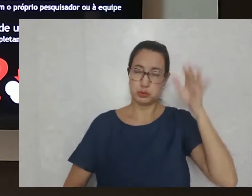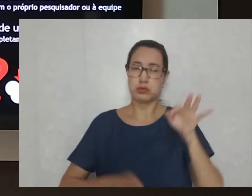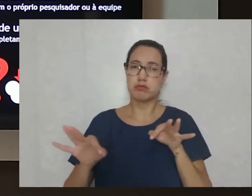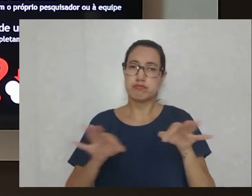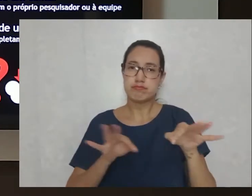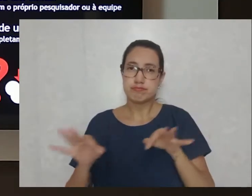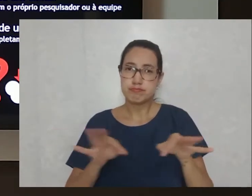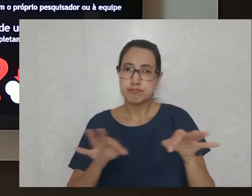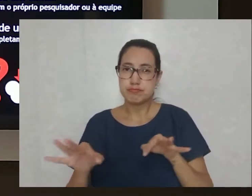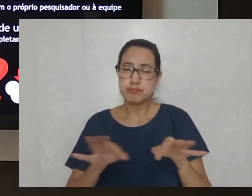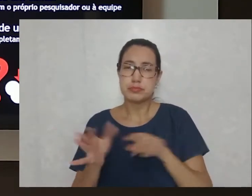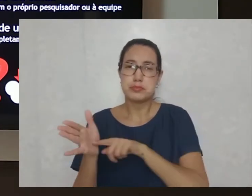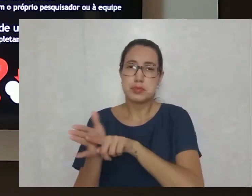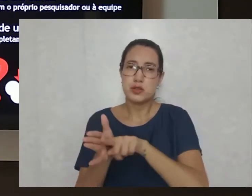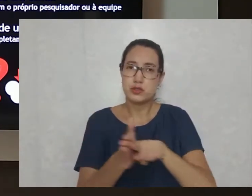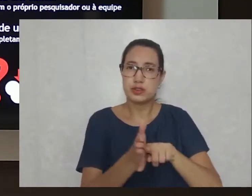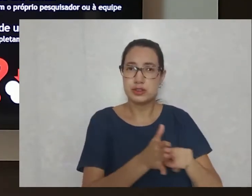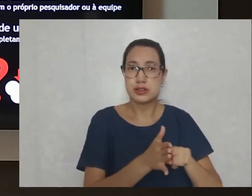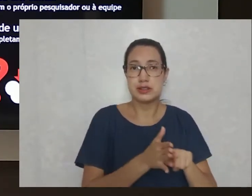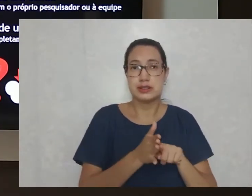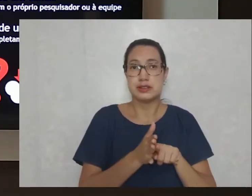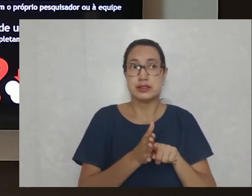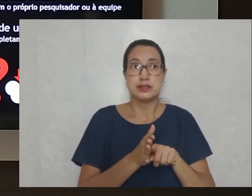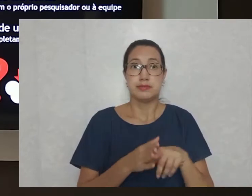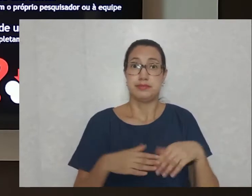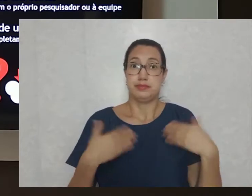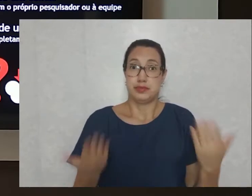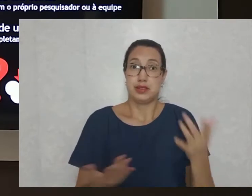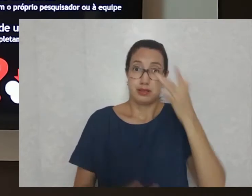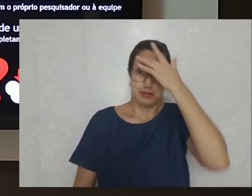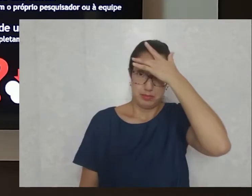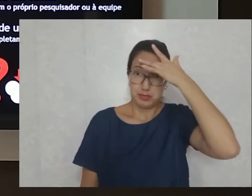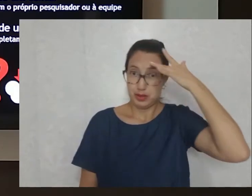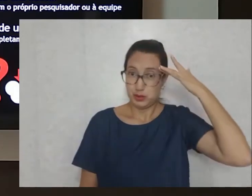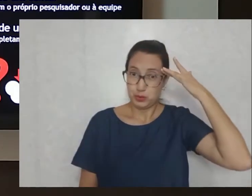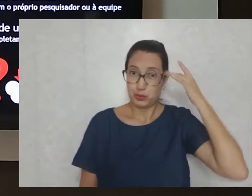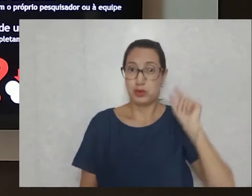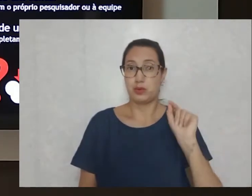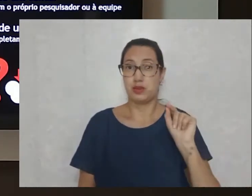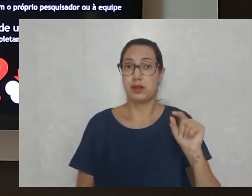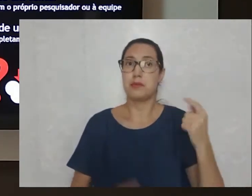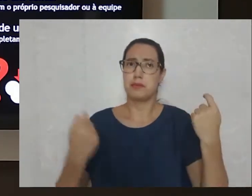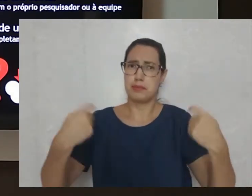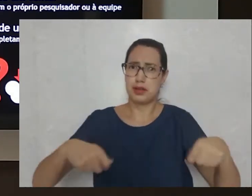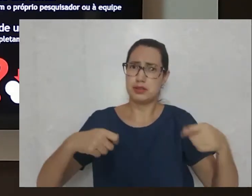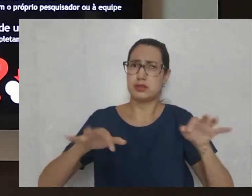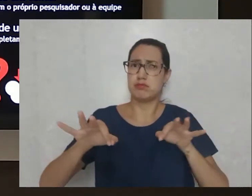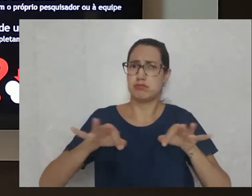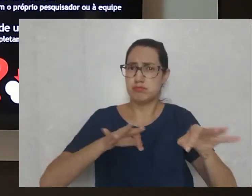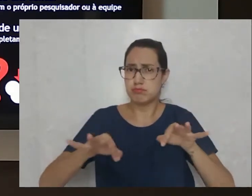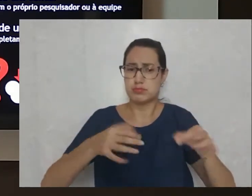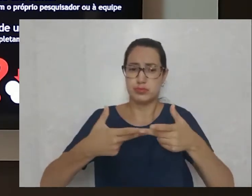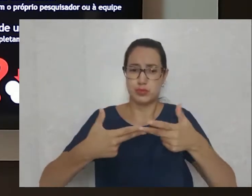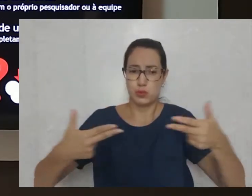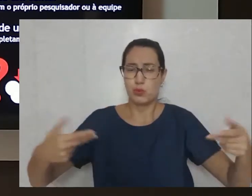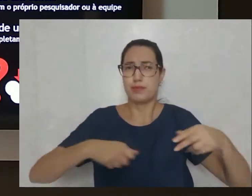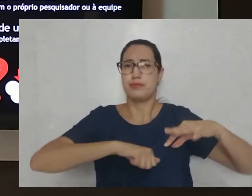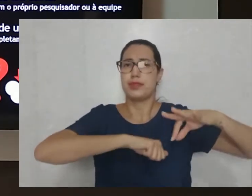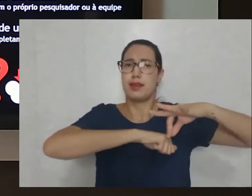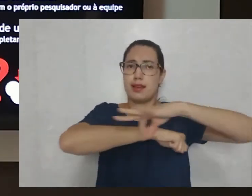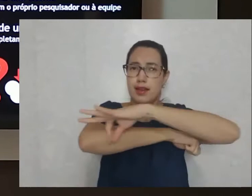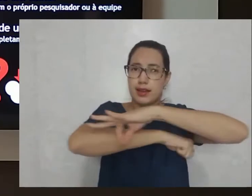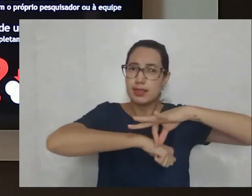de IoT. E aí ele precisa ter dispositivos, né, para montar a arquitetura dele, precisa ter sensores. Então assim, ele